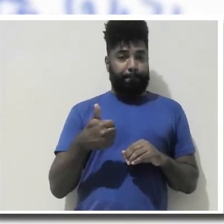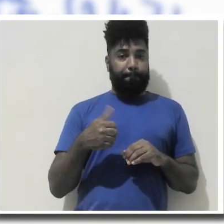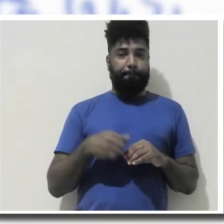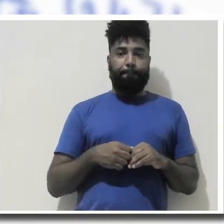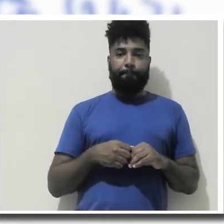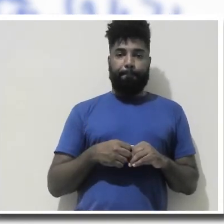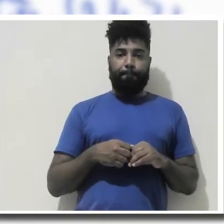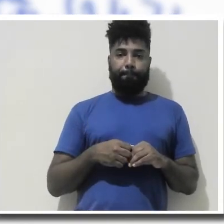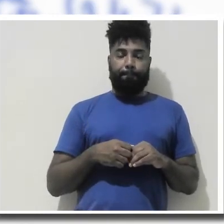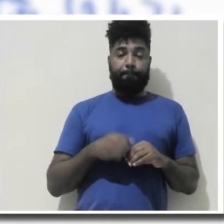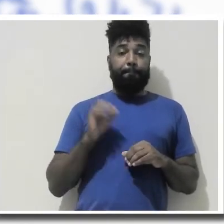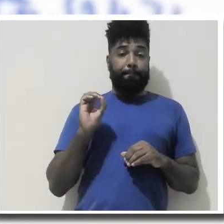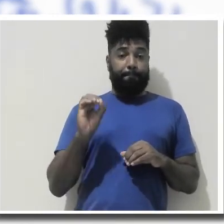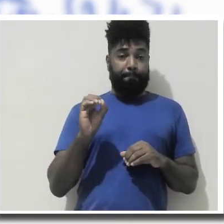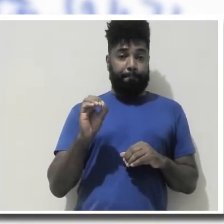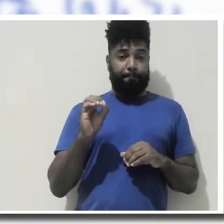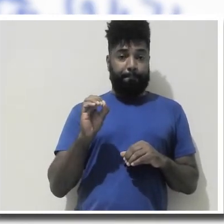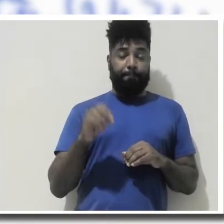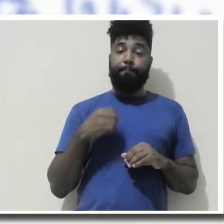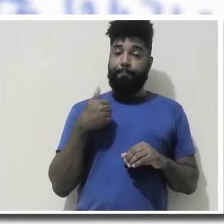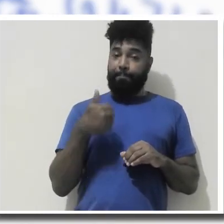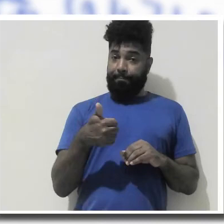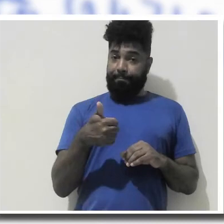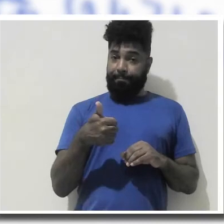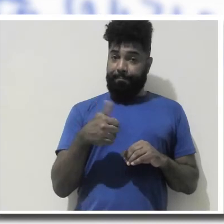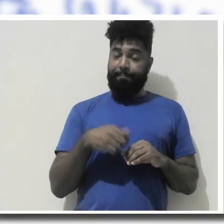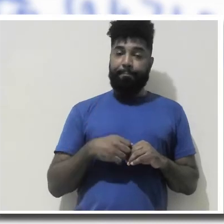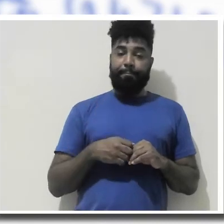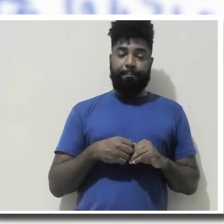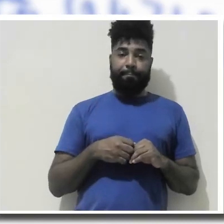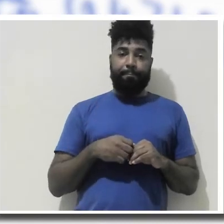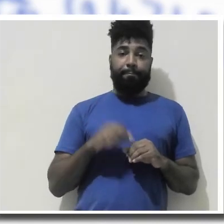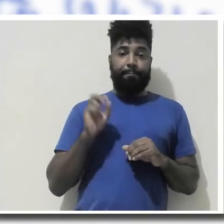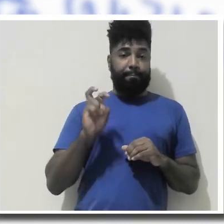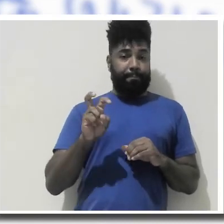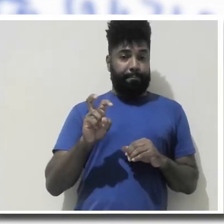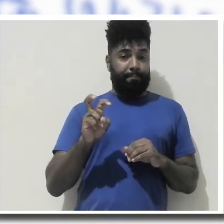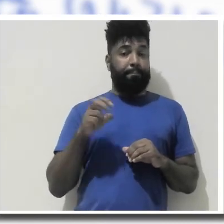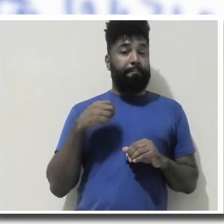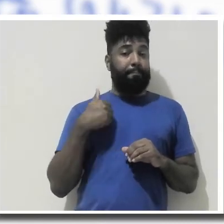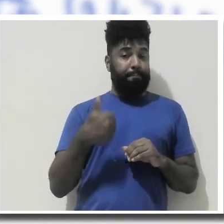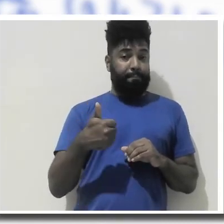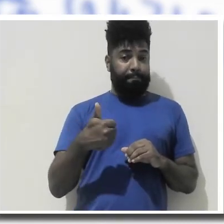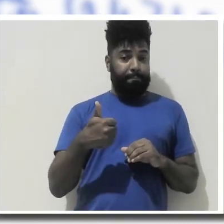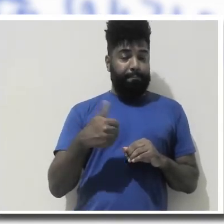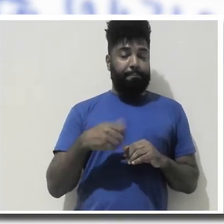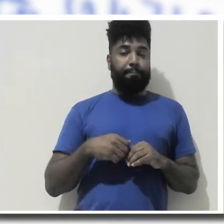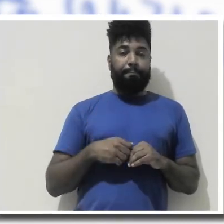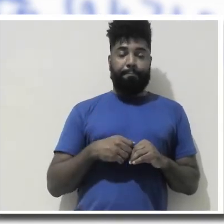Sim. O 0? Sim. O 5? Sim.